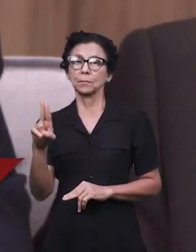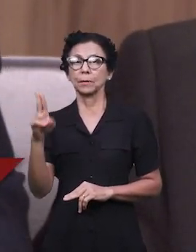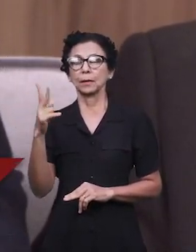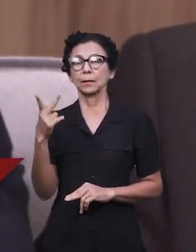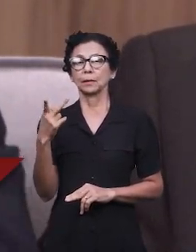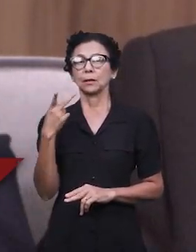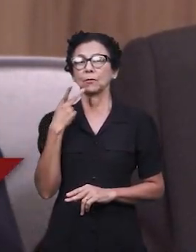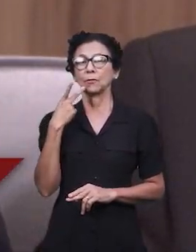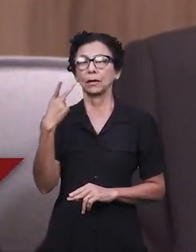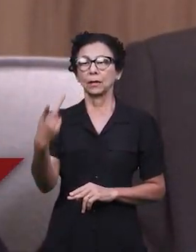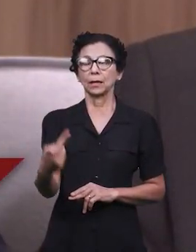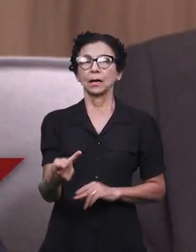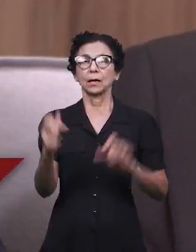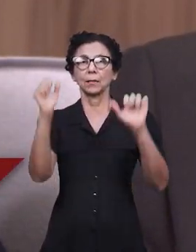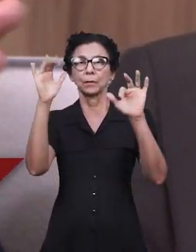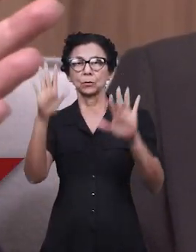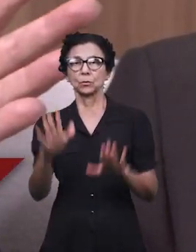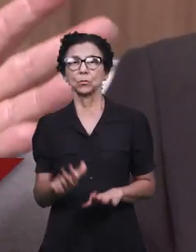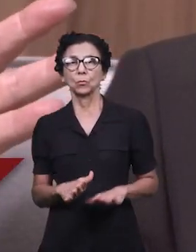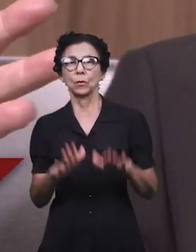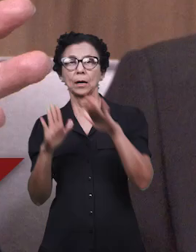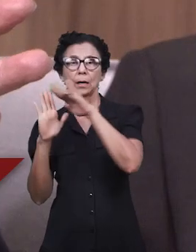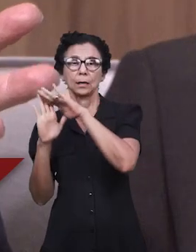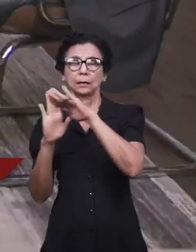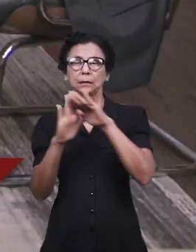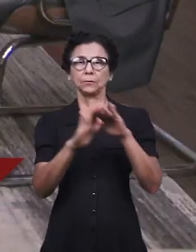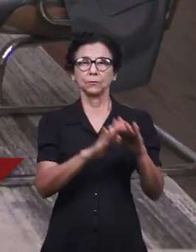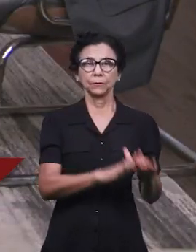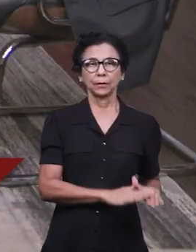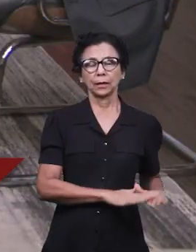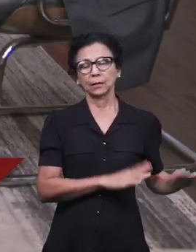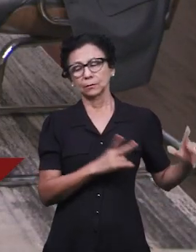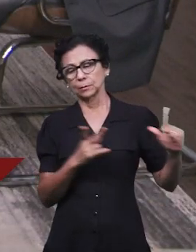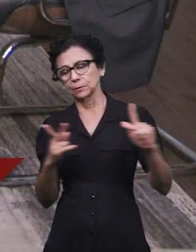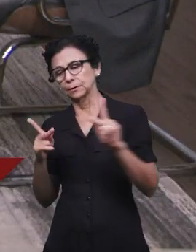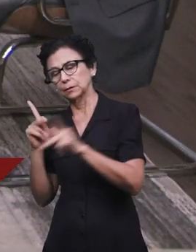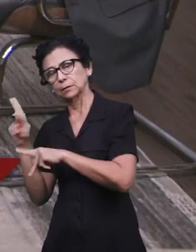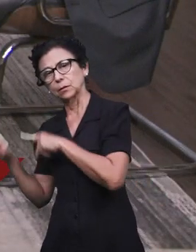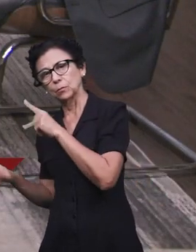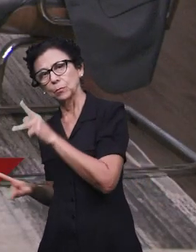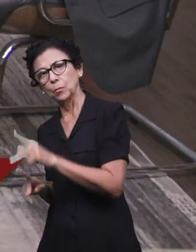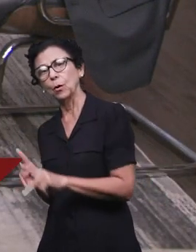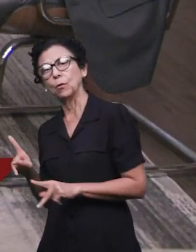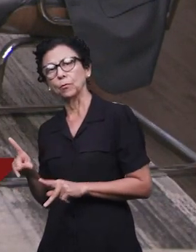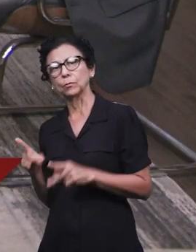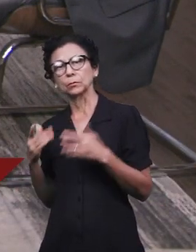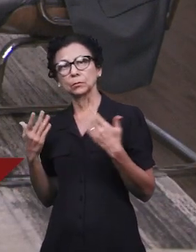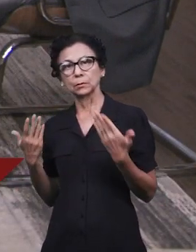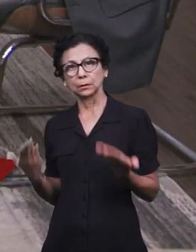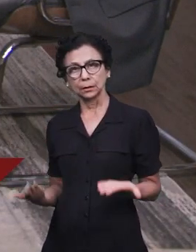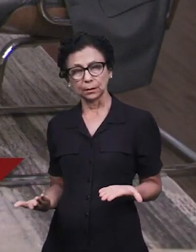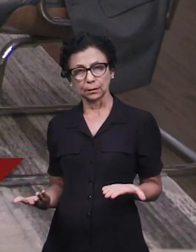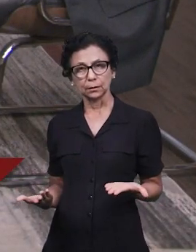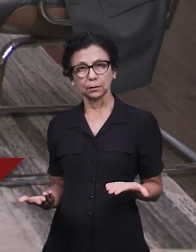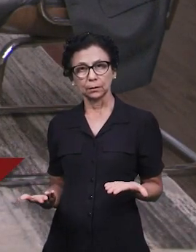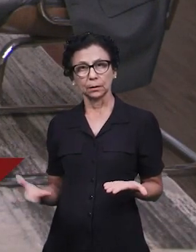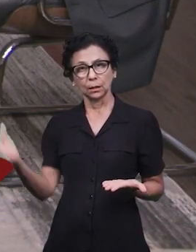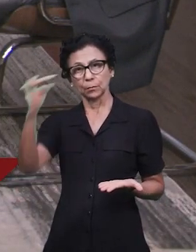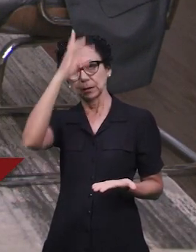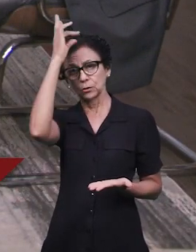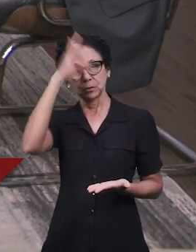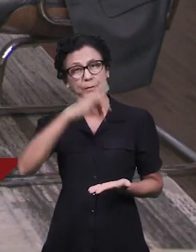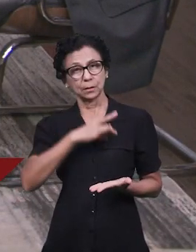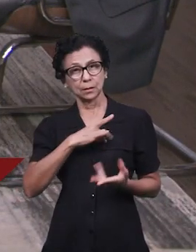seu povo, como o pastor Gedeuti já citou. Batismo com o Espírito Santo, dons espirituais, a palavra revelada. Os anjos